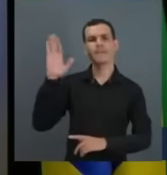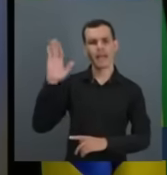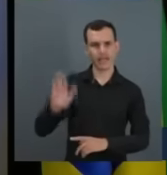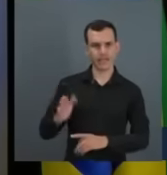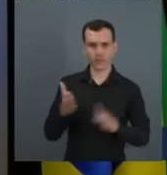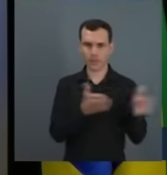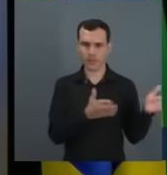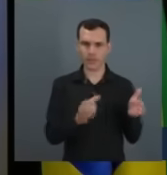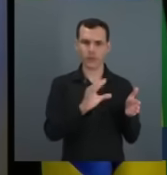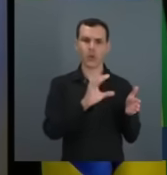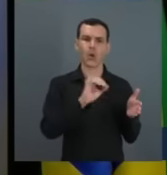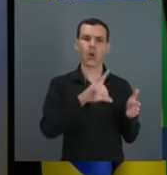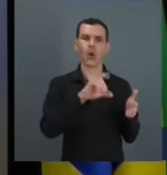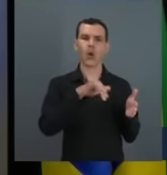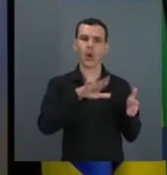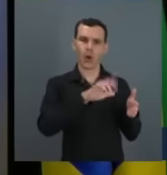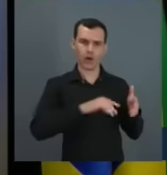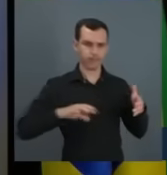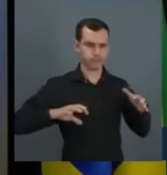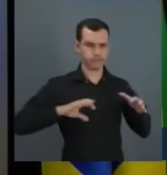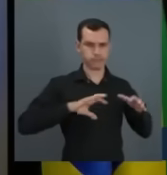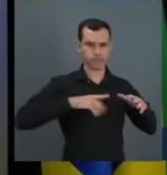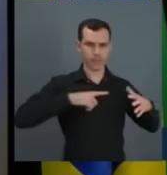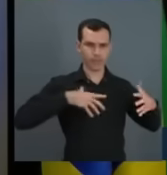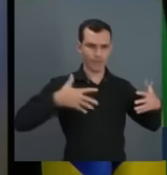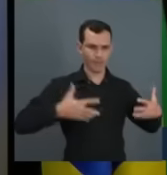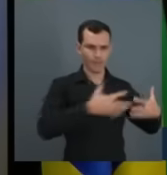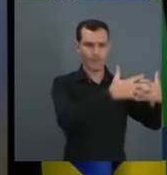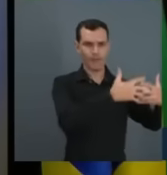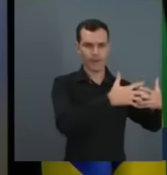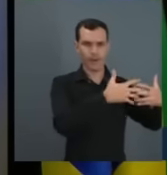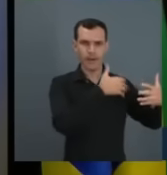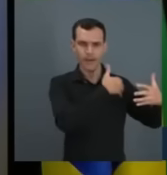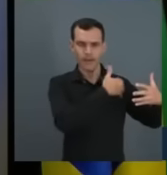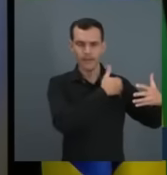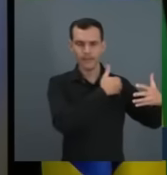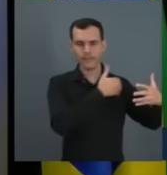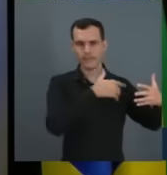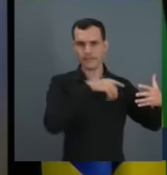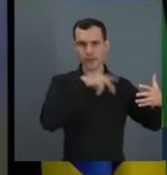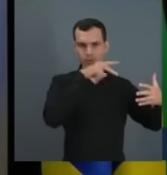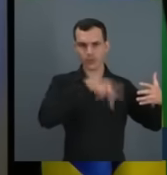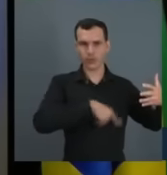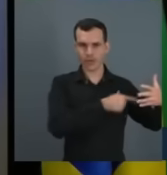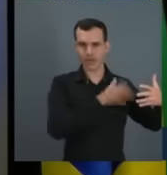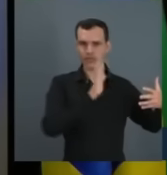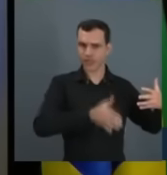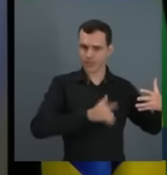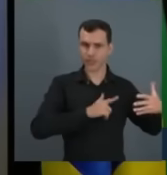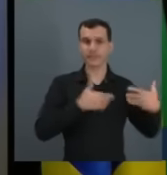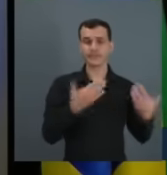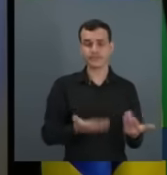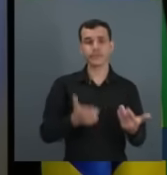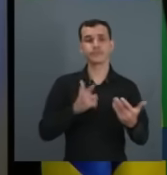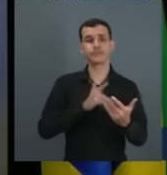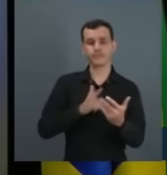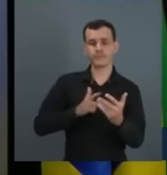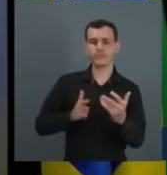Federal considerou no artigo 37, que define como base da administração pública os princípios